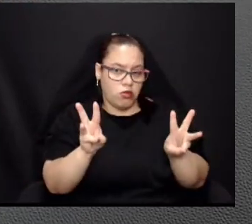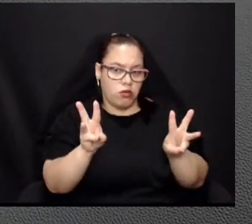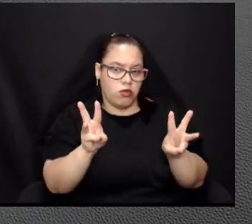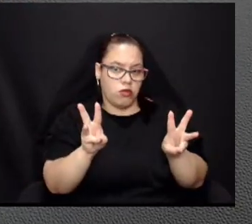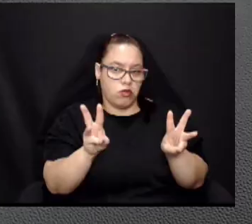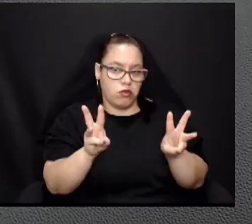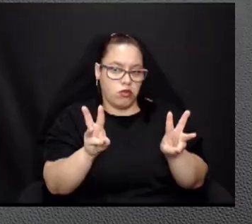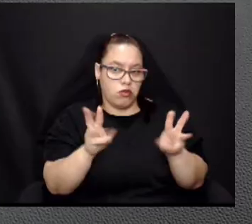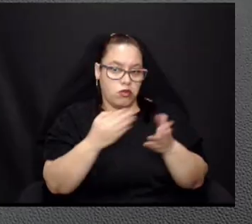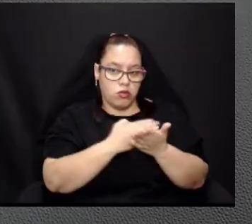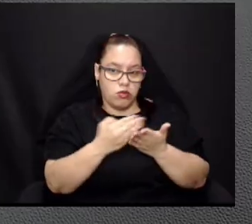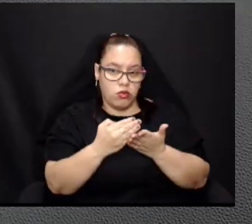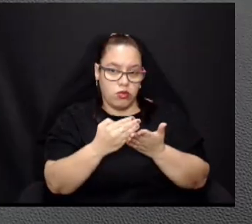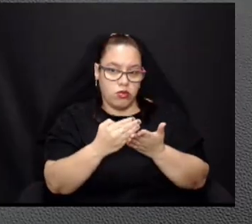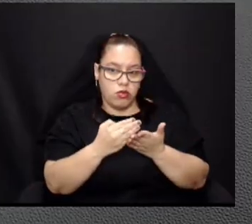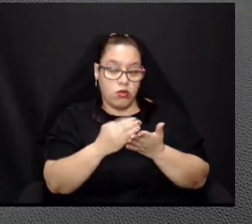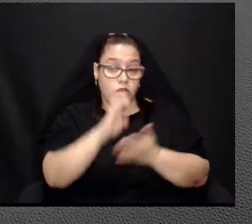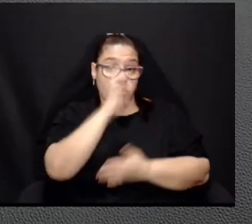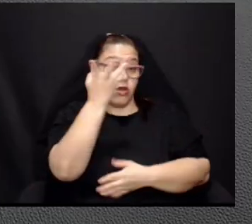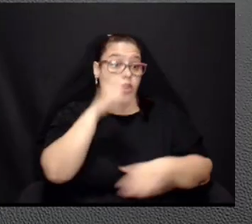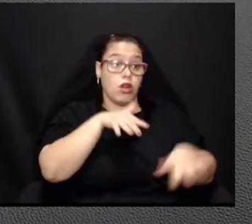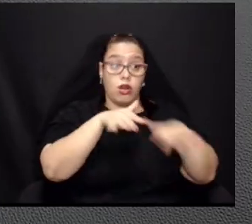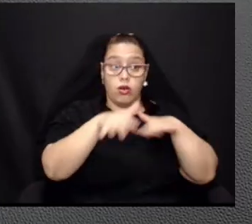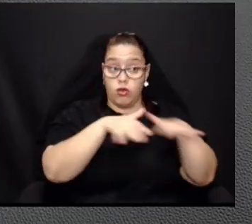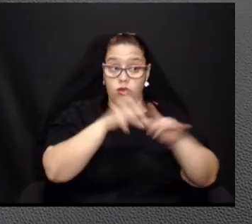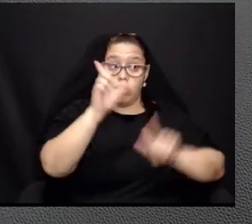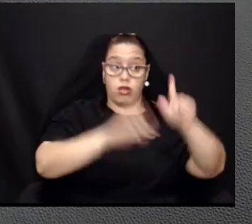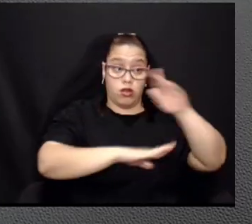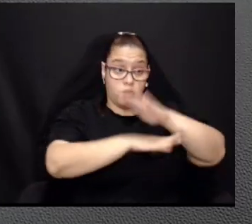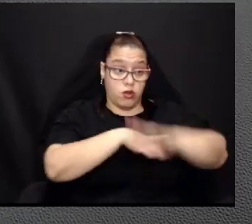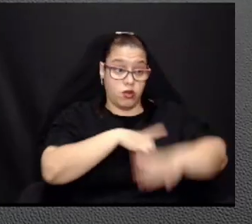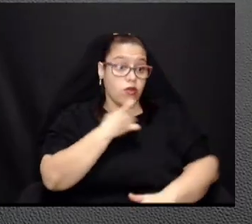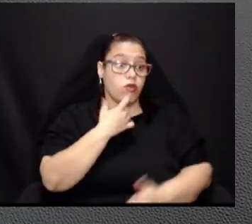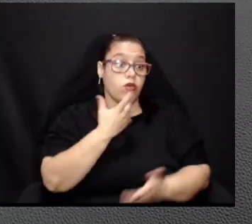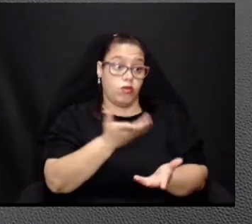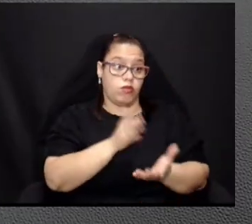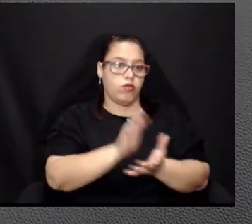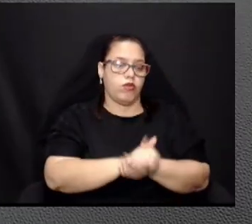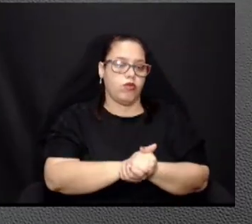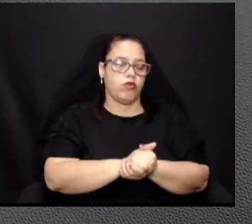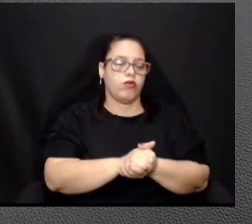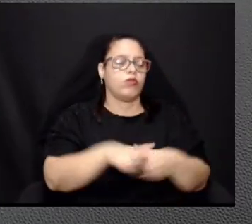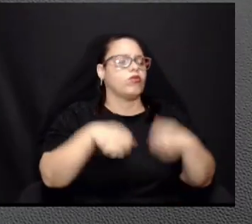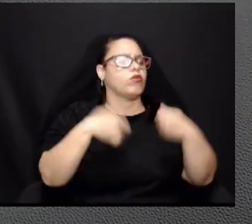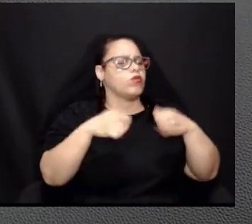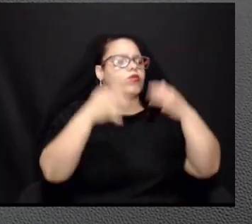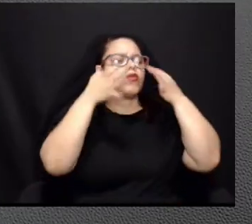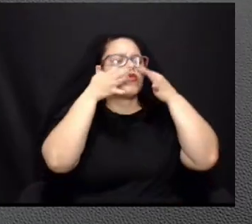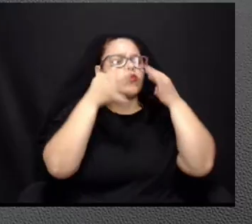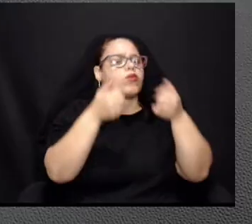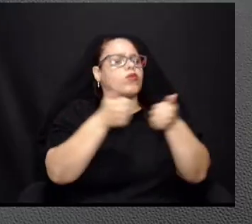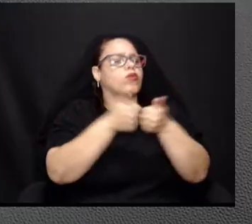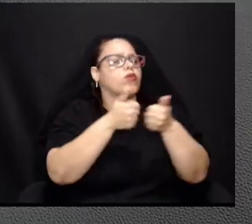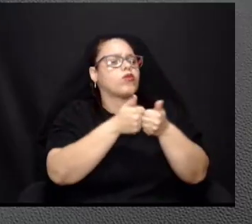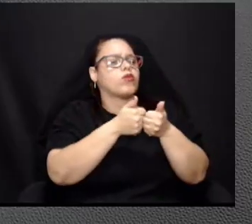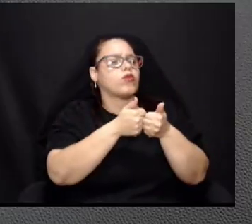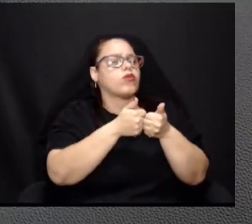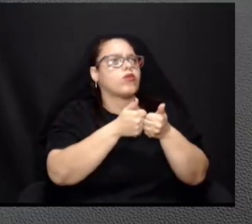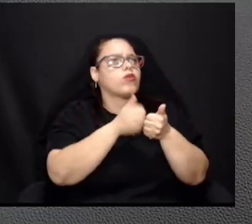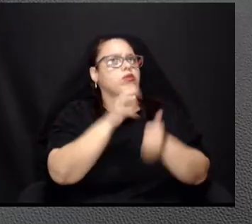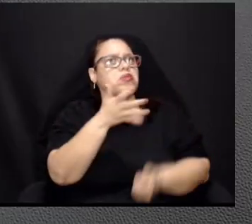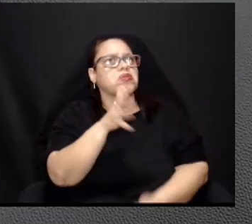ali tudo que está ocorrendo naquele momento na TV Câmara. Então, a gente precisa estar muito alinhado. Somos